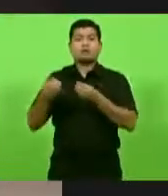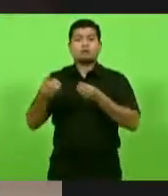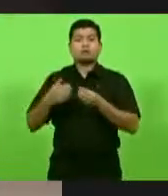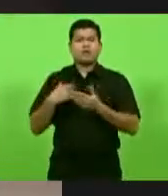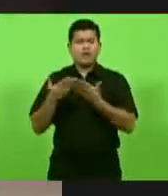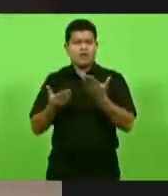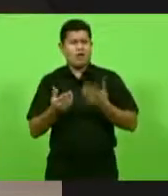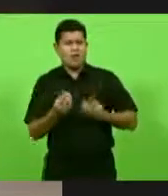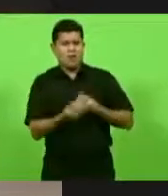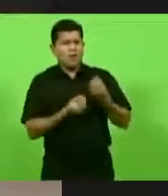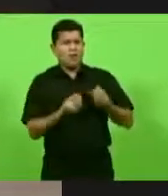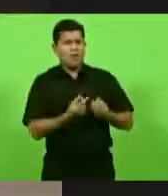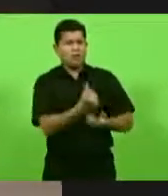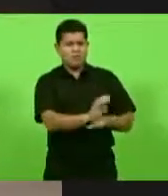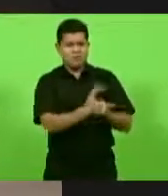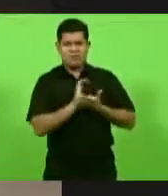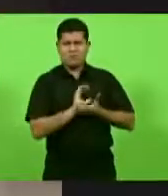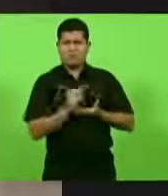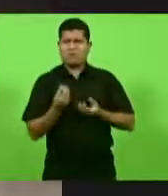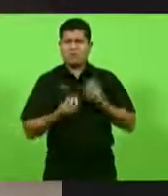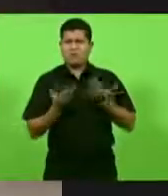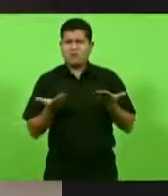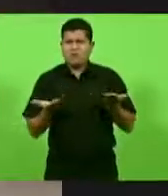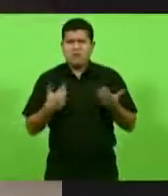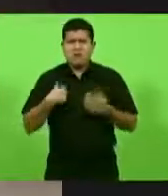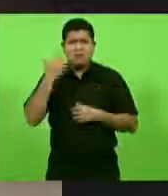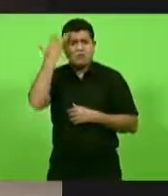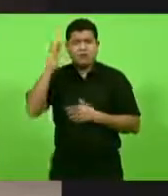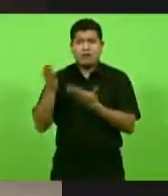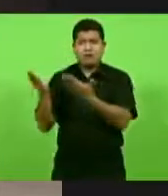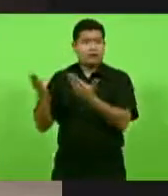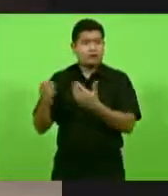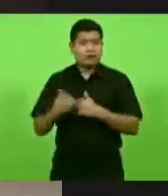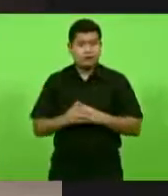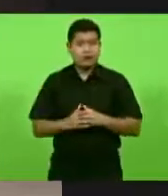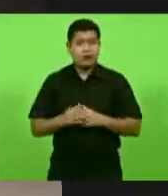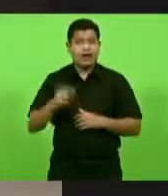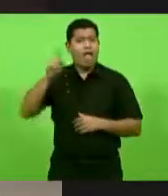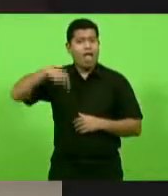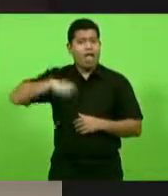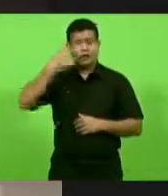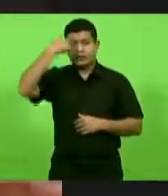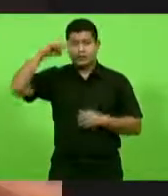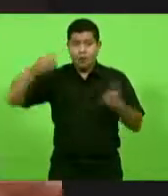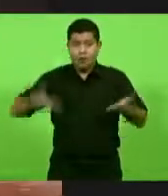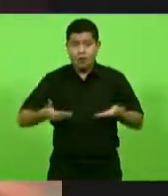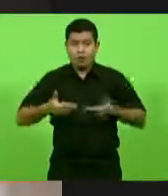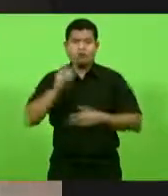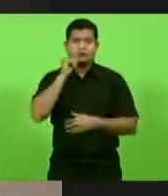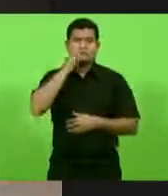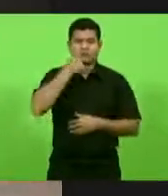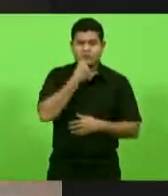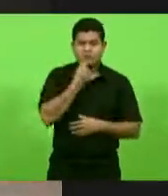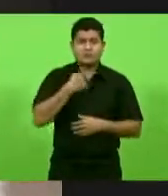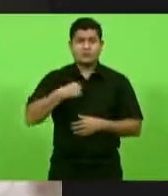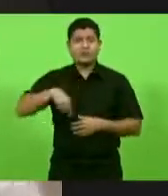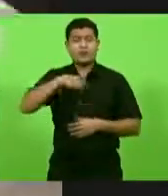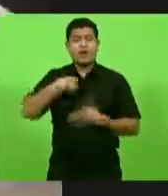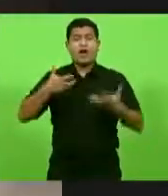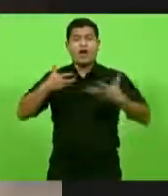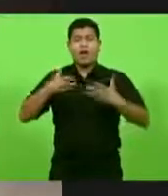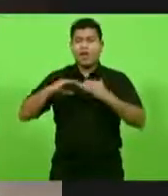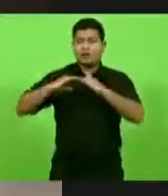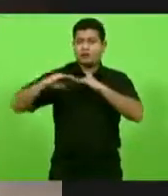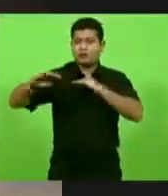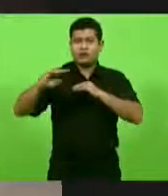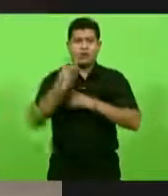funciona. Então, é um dia triste. Todos nós queremos a conclusão da 470. Todos